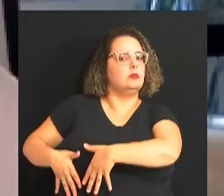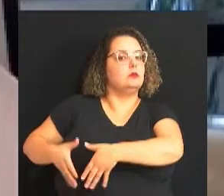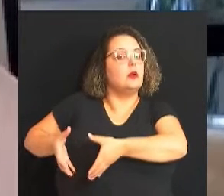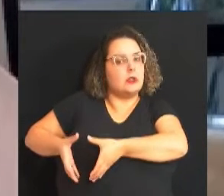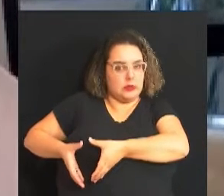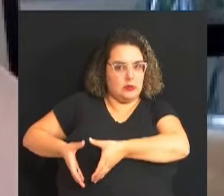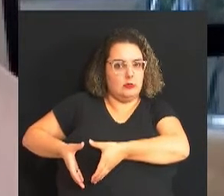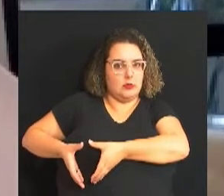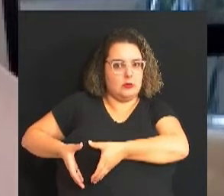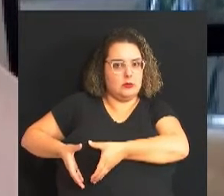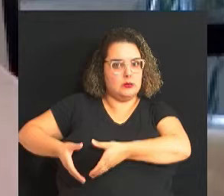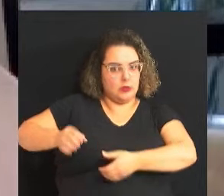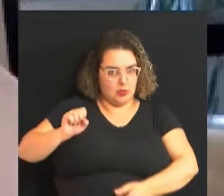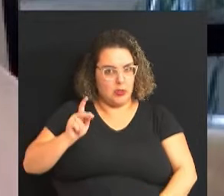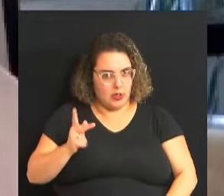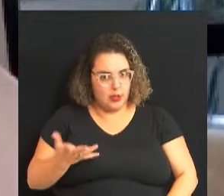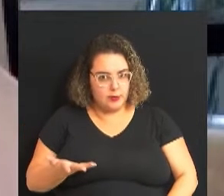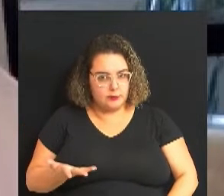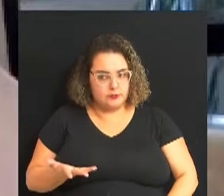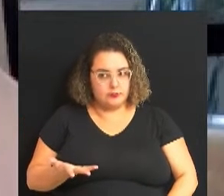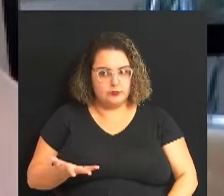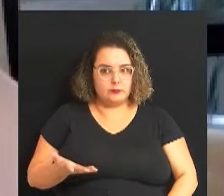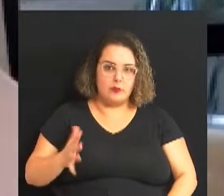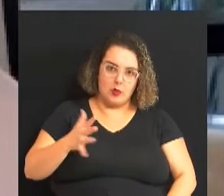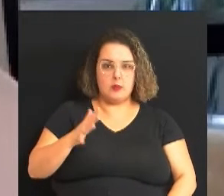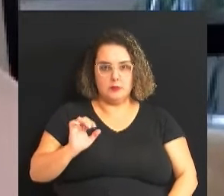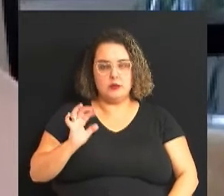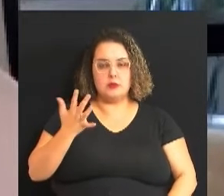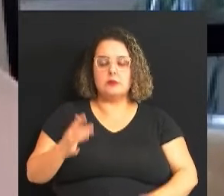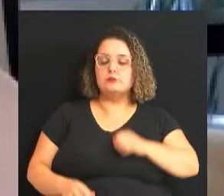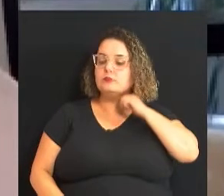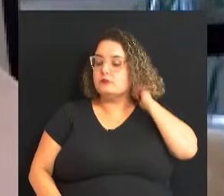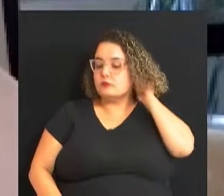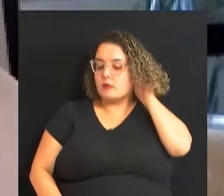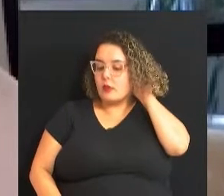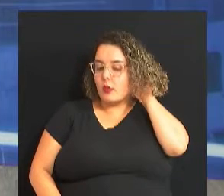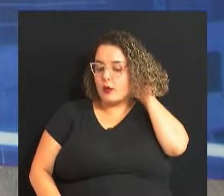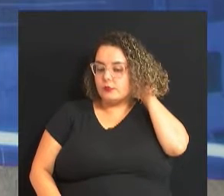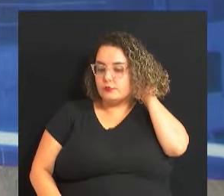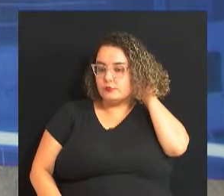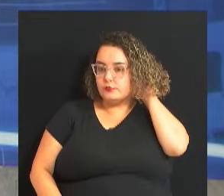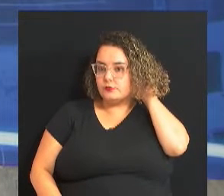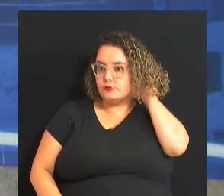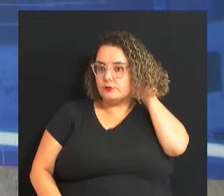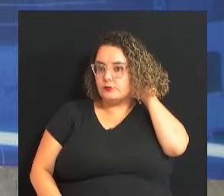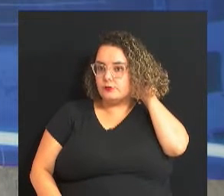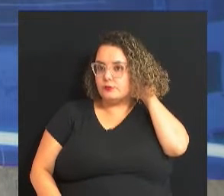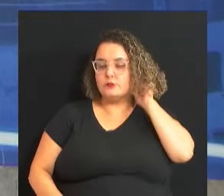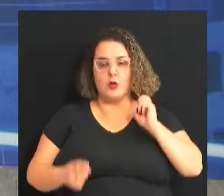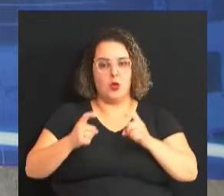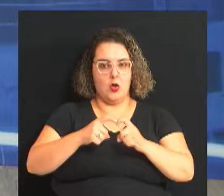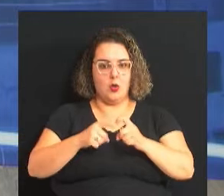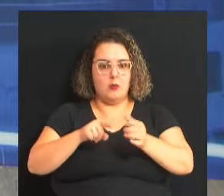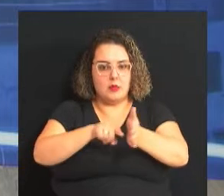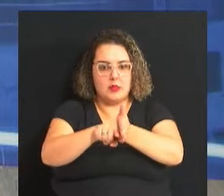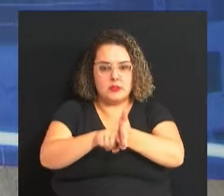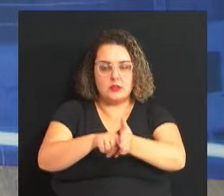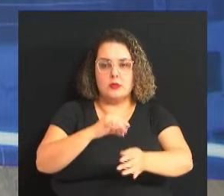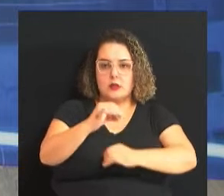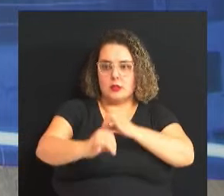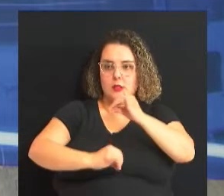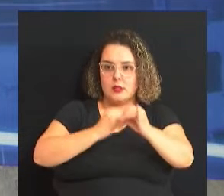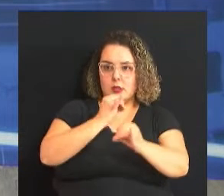bolsinha, tá? É mais ou menos isso que acontece. E doutor, pesquisando sobre esse tema na internet, eu vi